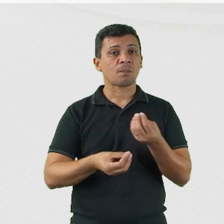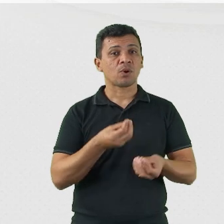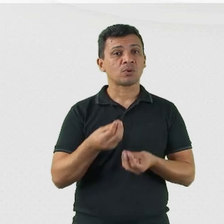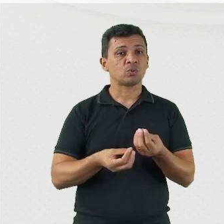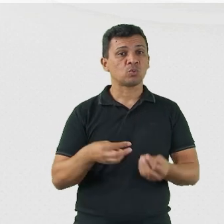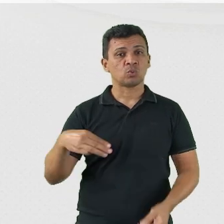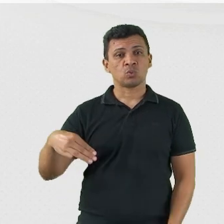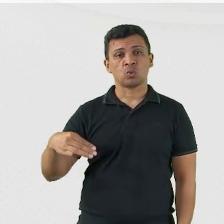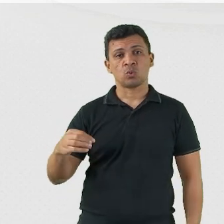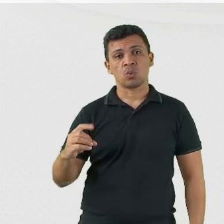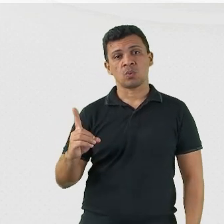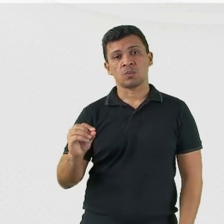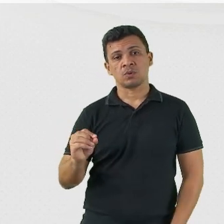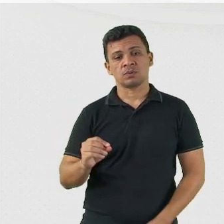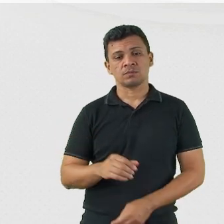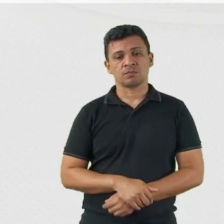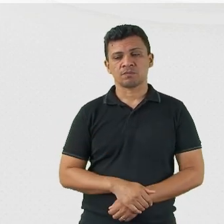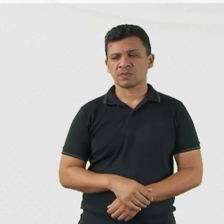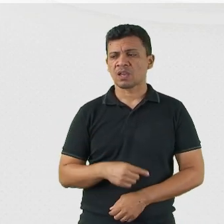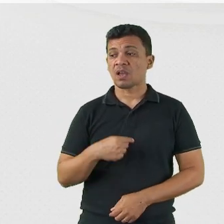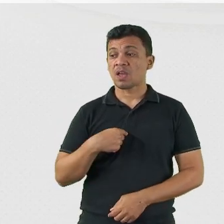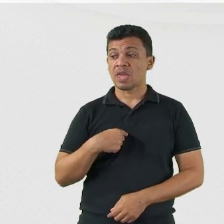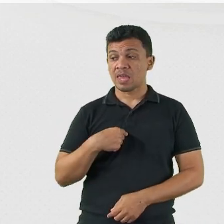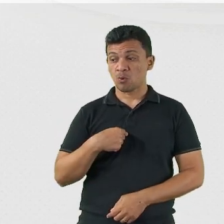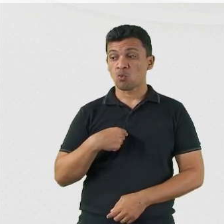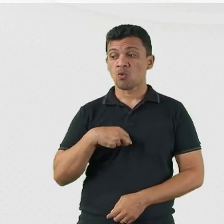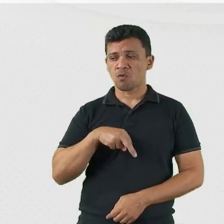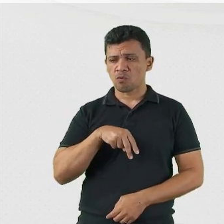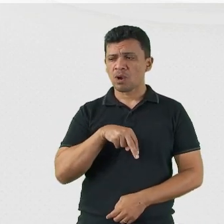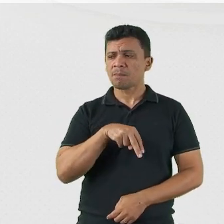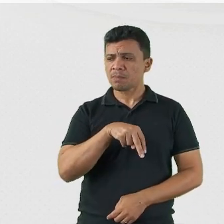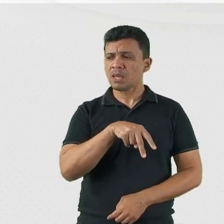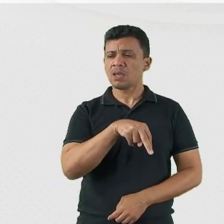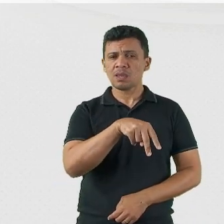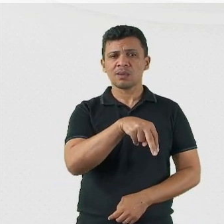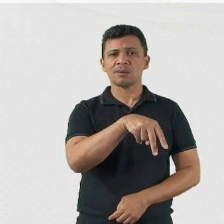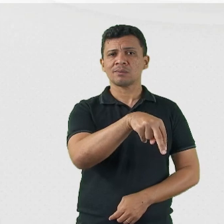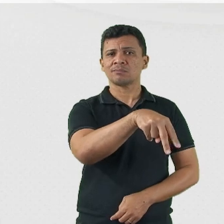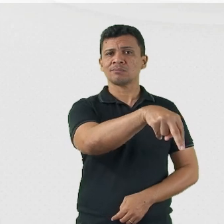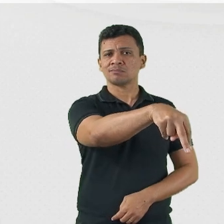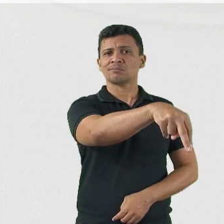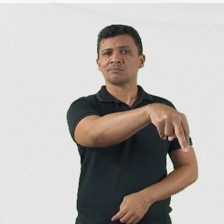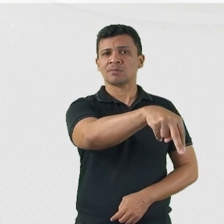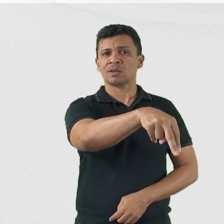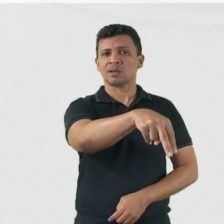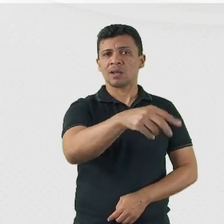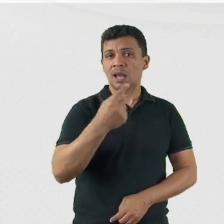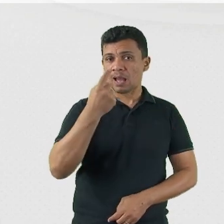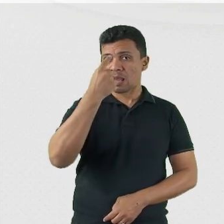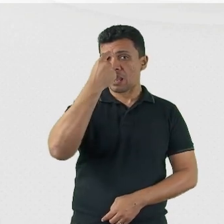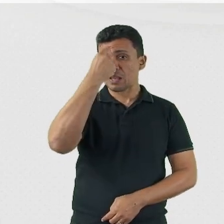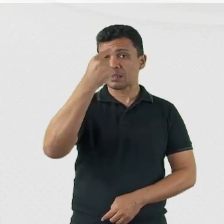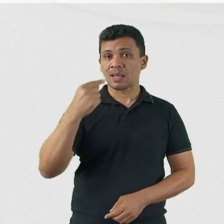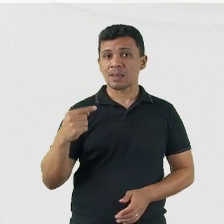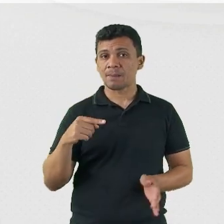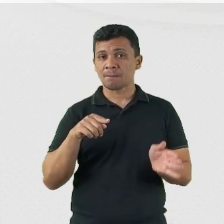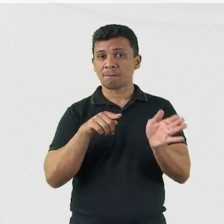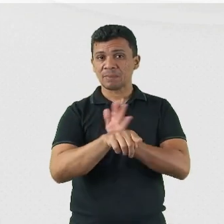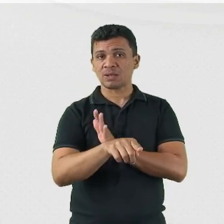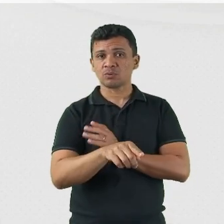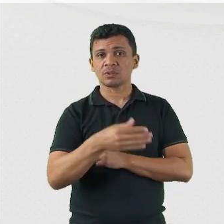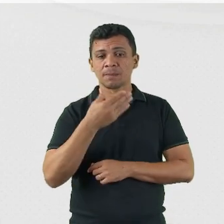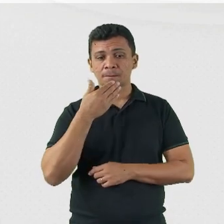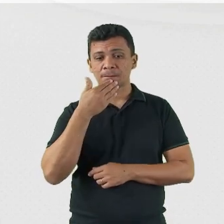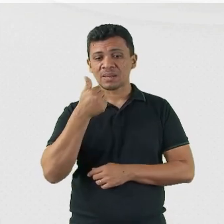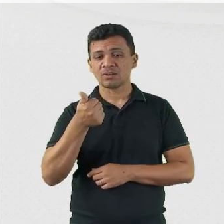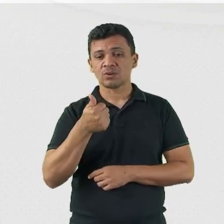dele, I go on foot. Eu vou a pé. Então, a ideia, a pergunta mais